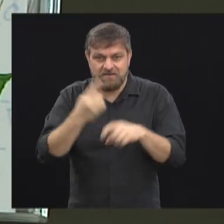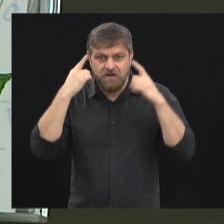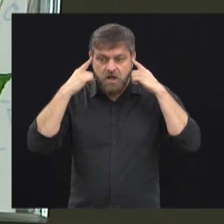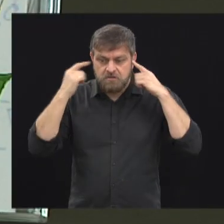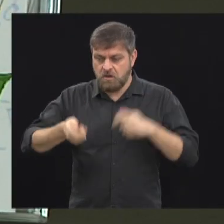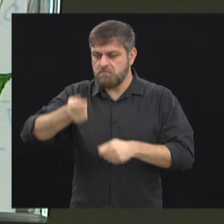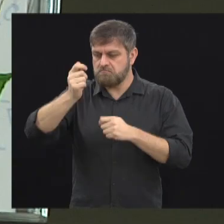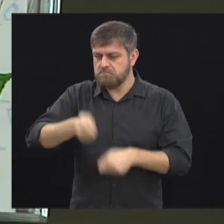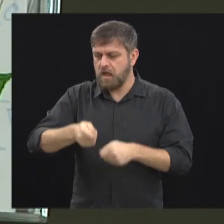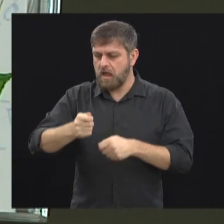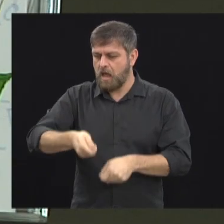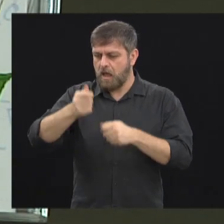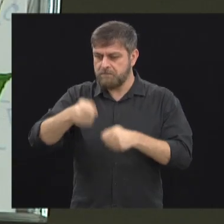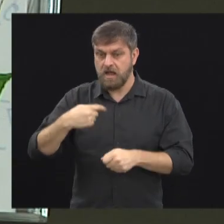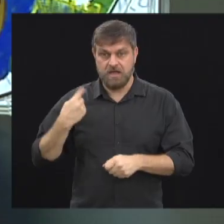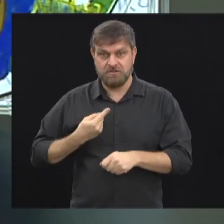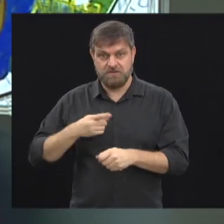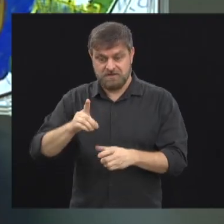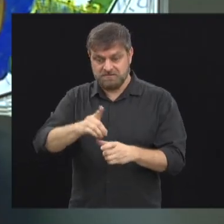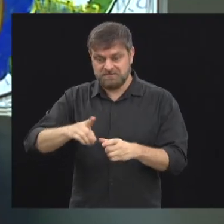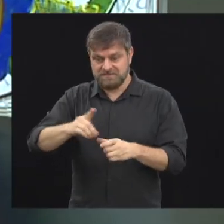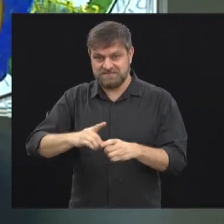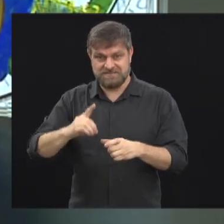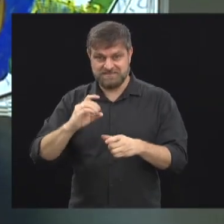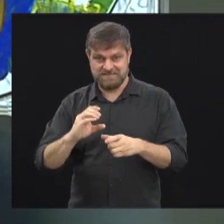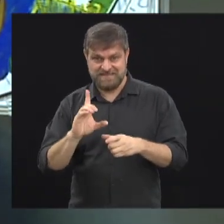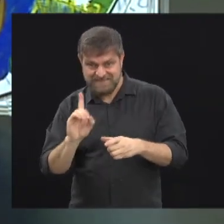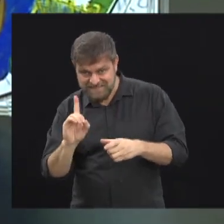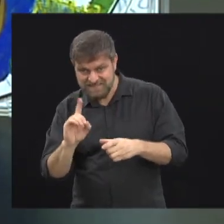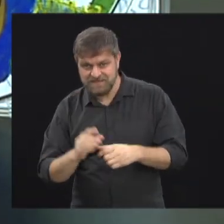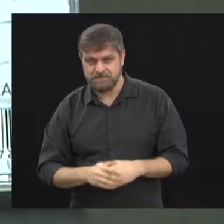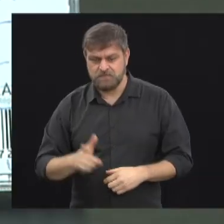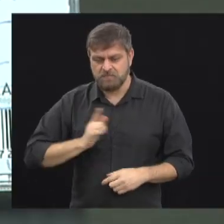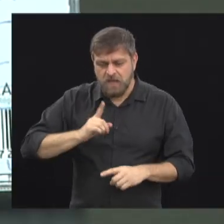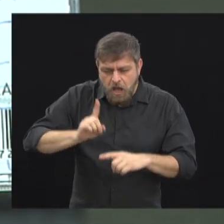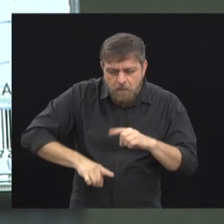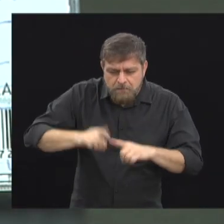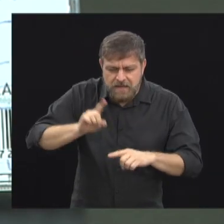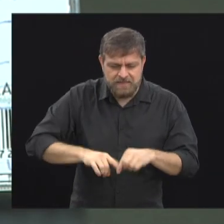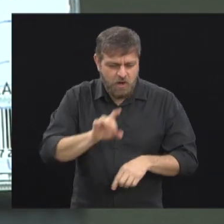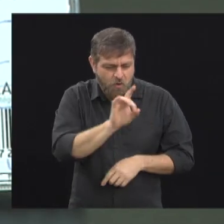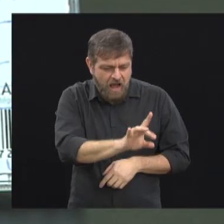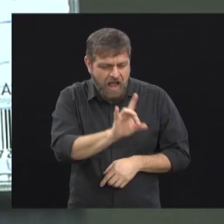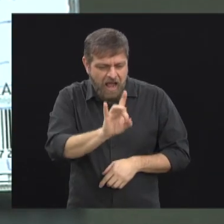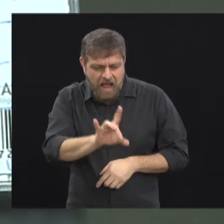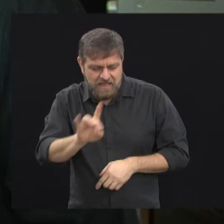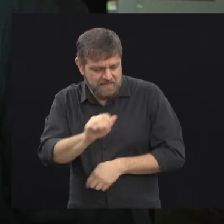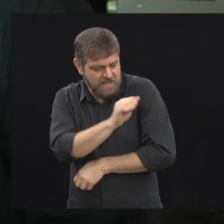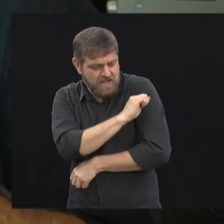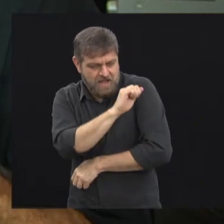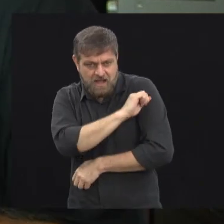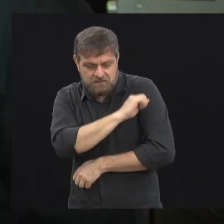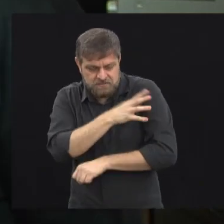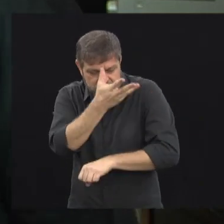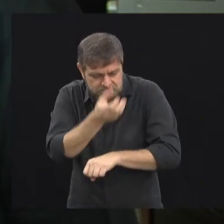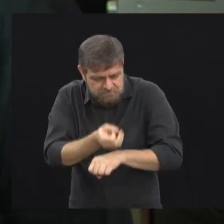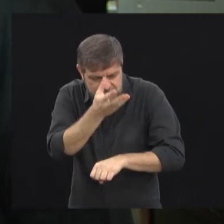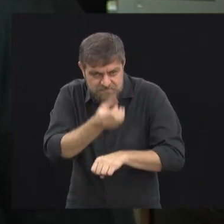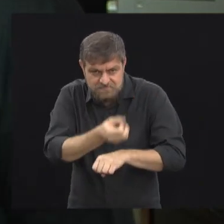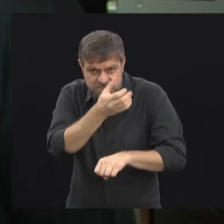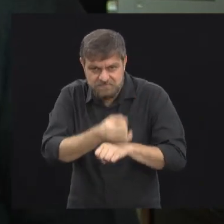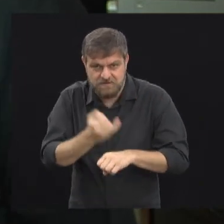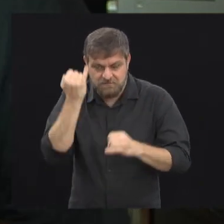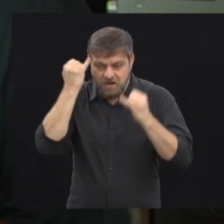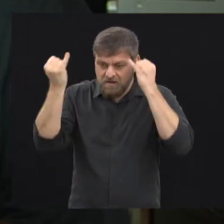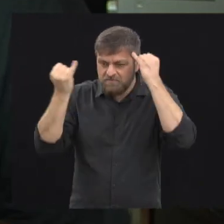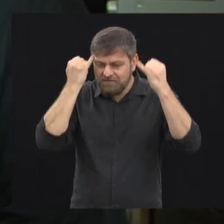esse CD aqui. Então, instrumento por instrumento, aluno por aluno. Então foi bem,